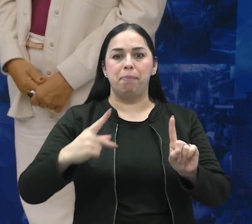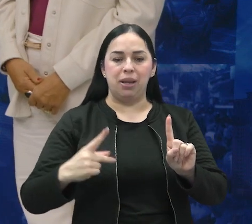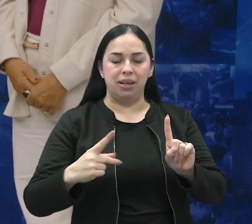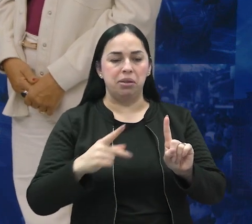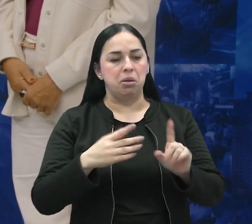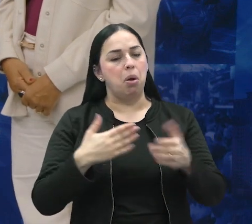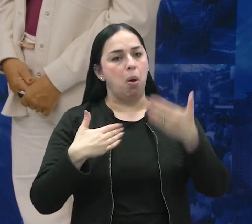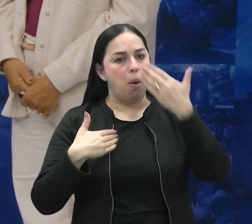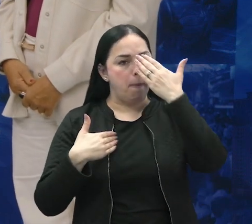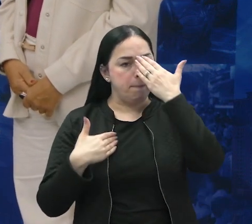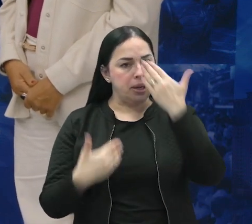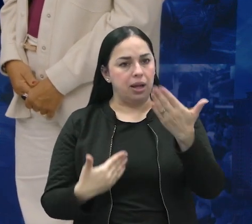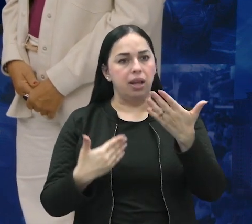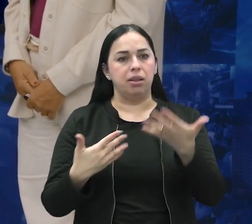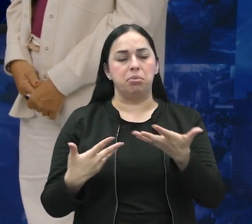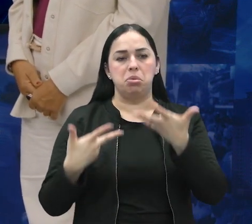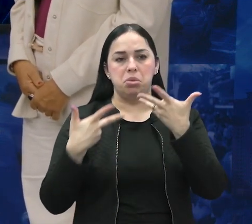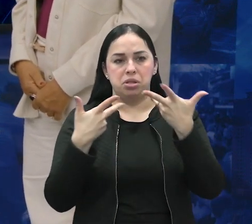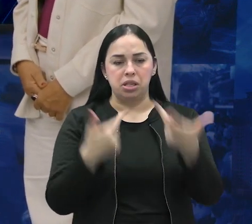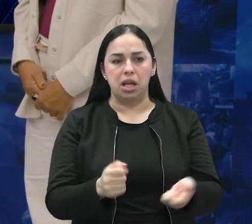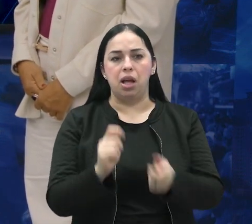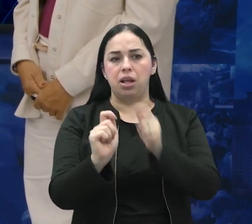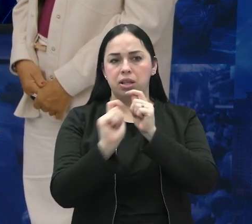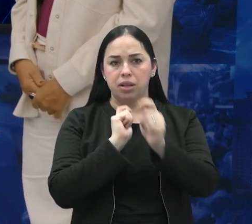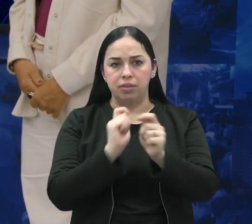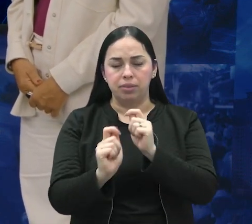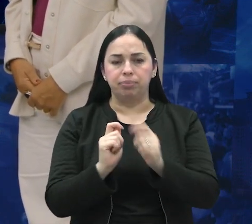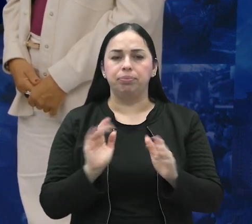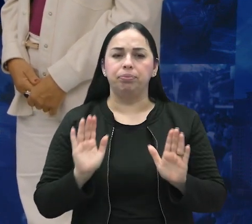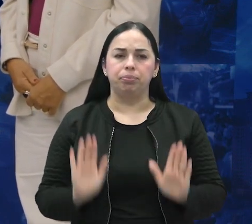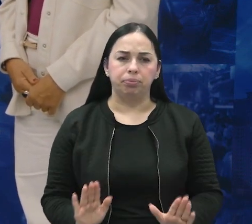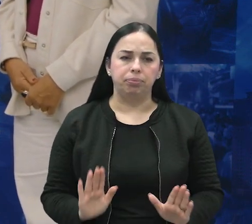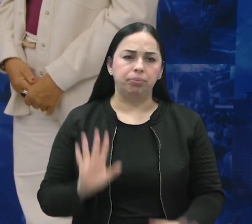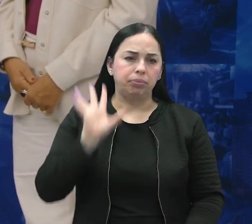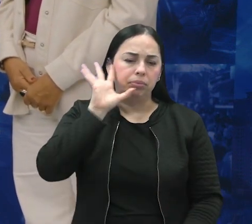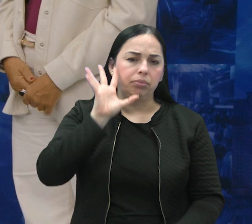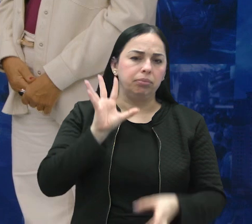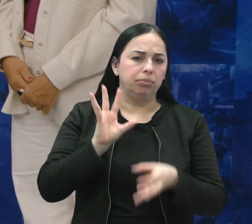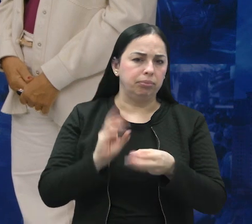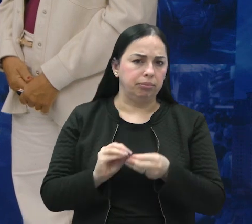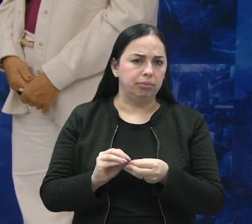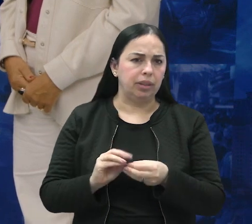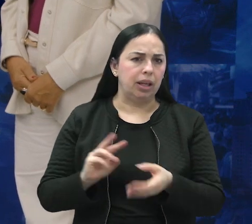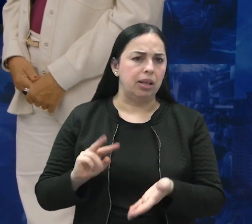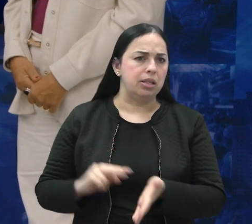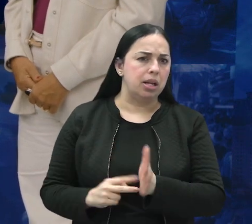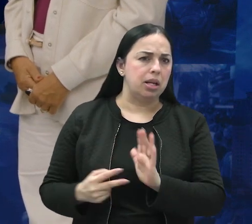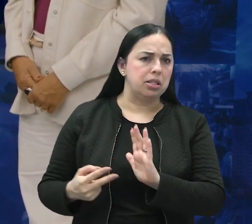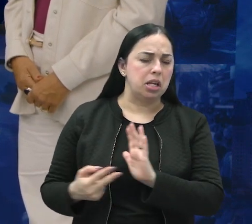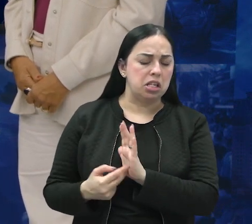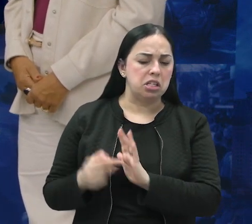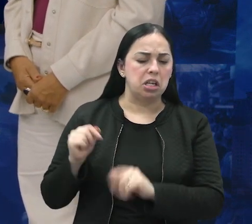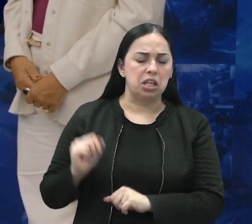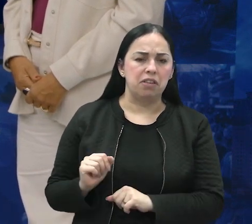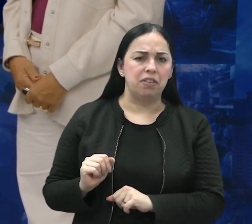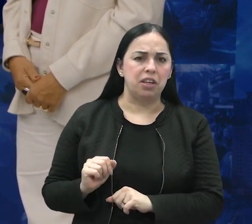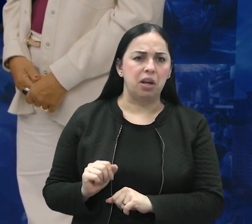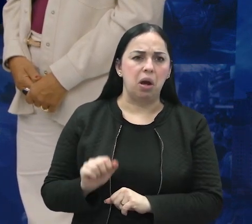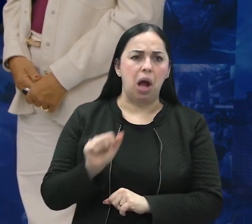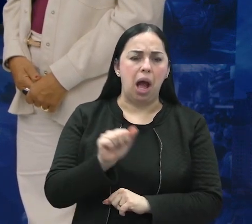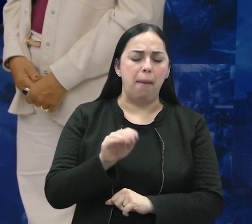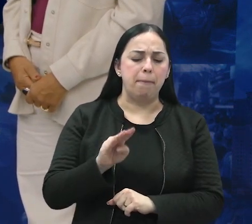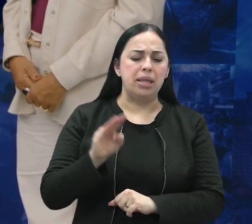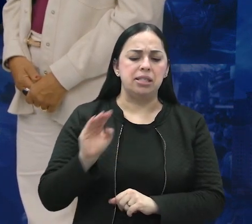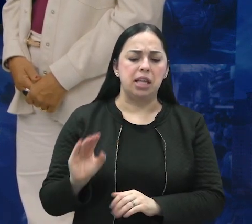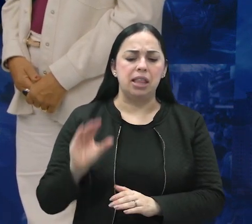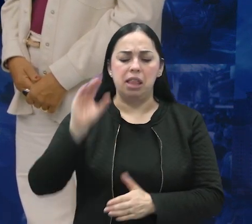Univap. Maria, muito obrigado por topar o convite, para a gente poder entender um pouco, né, o que significa na prática